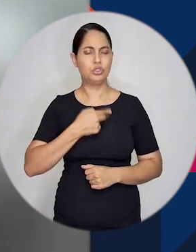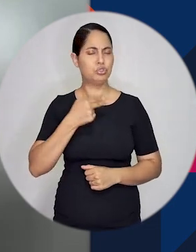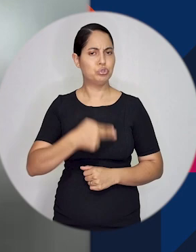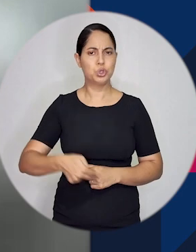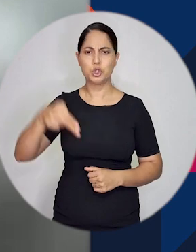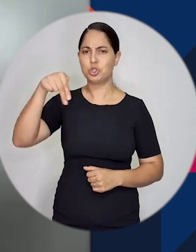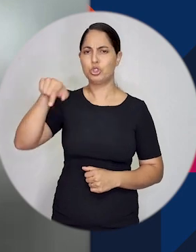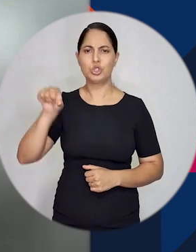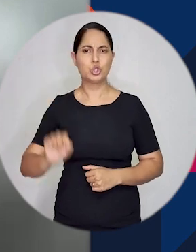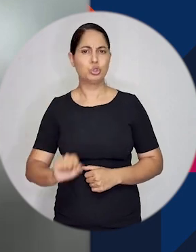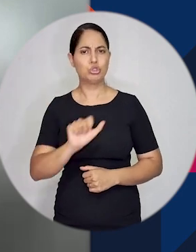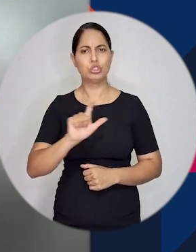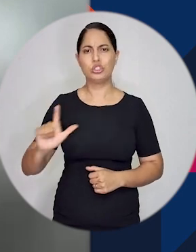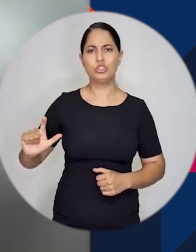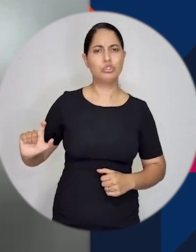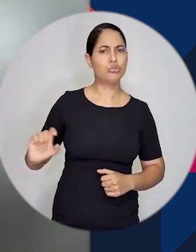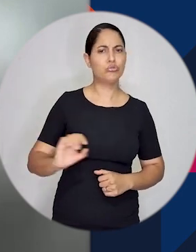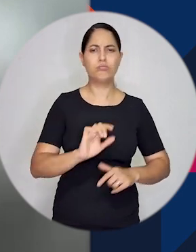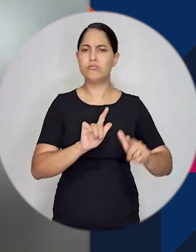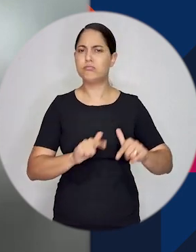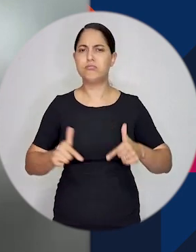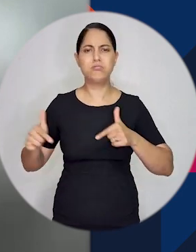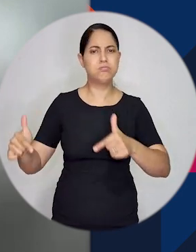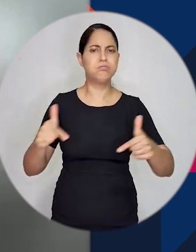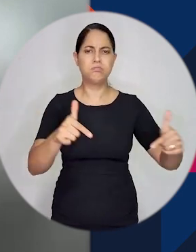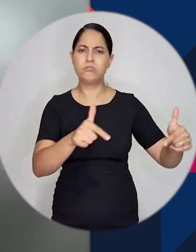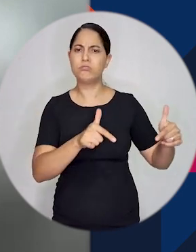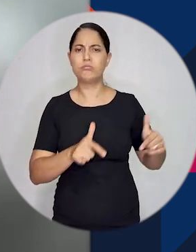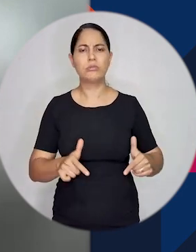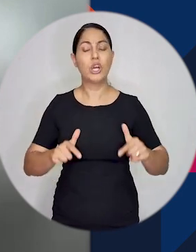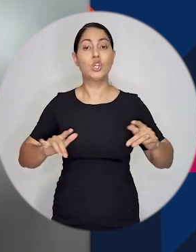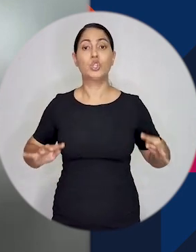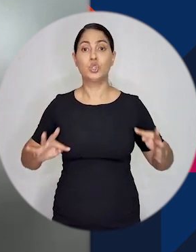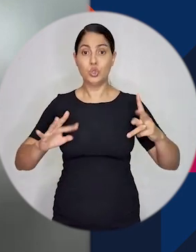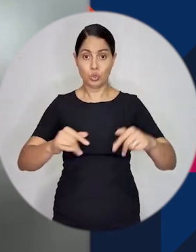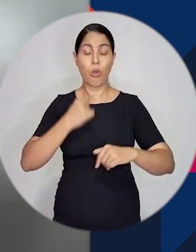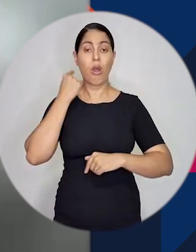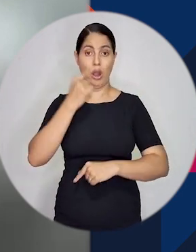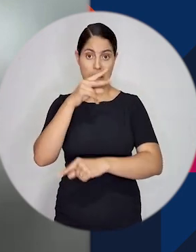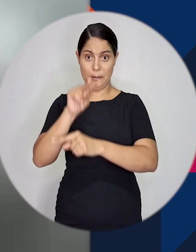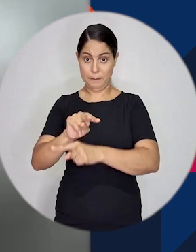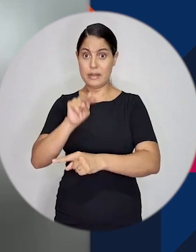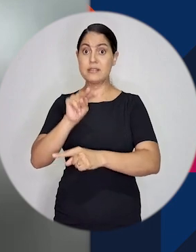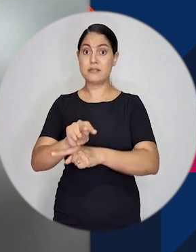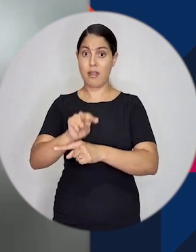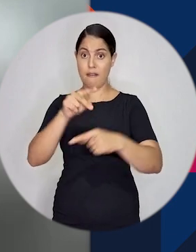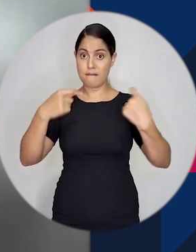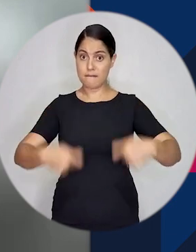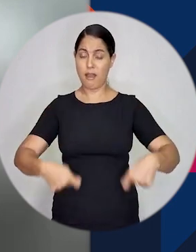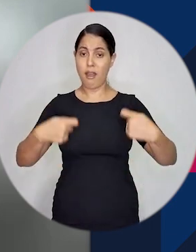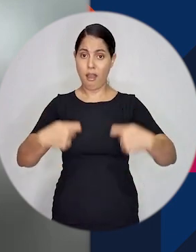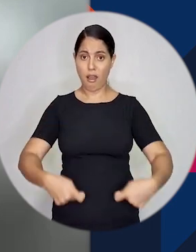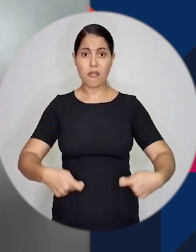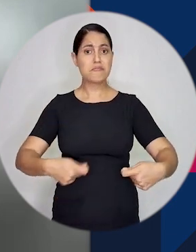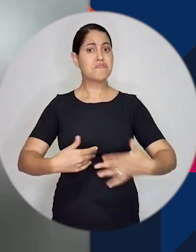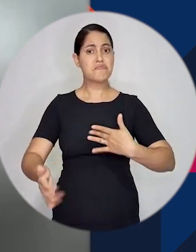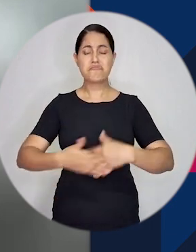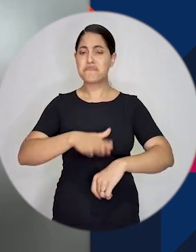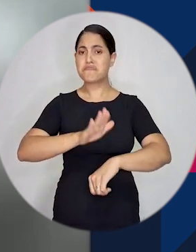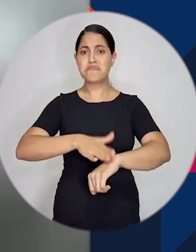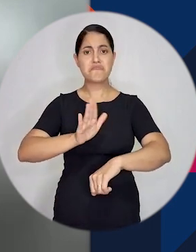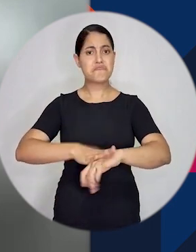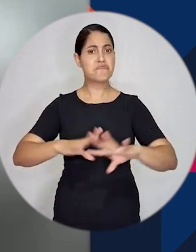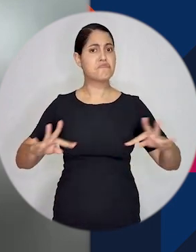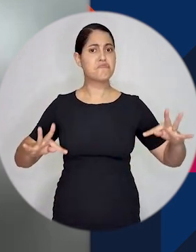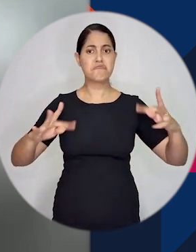fazendo de norte a sul, de leste a oeste, entendendo que a advocacia deve ser preservada em todos os momentos,